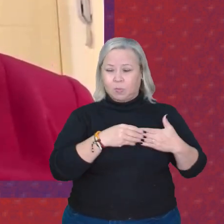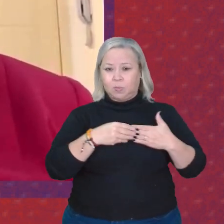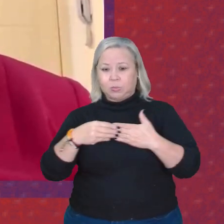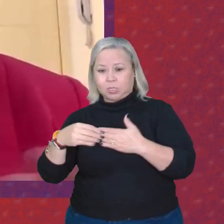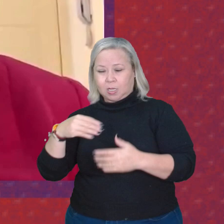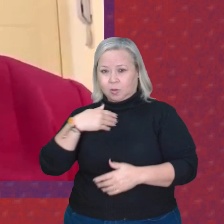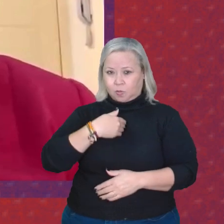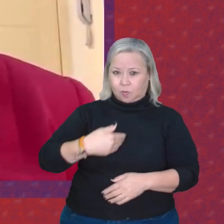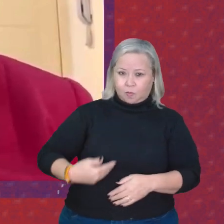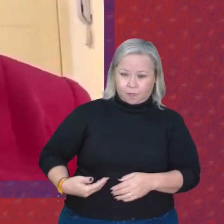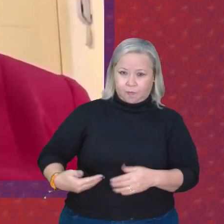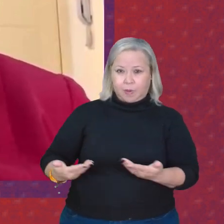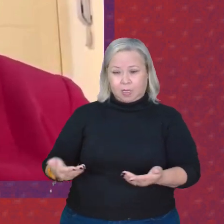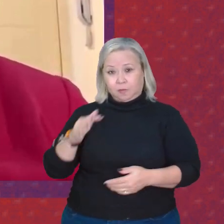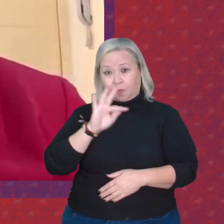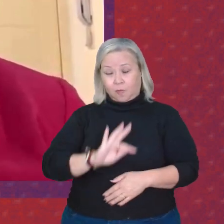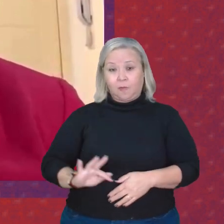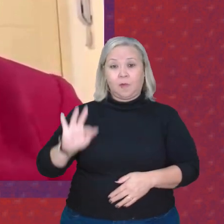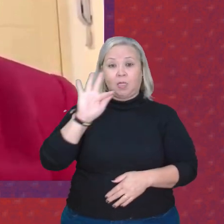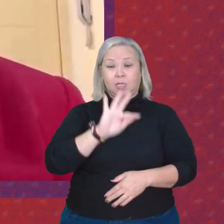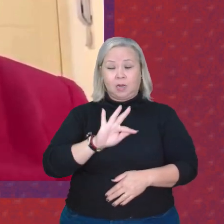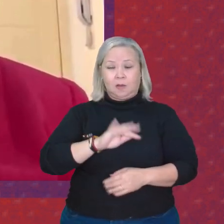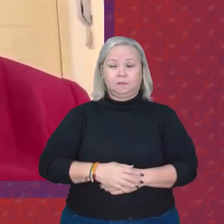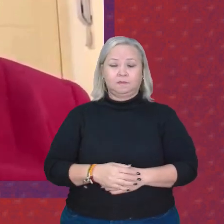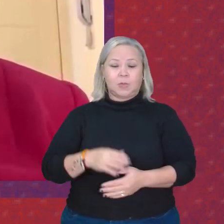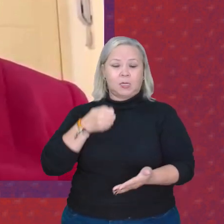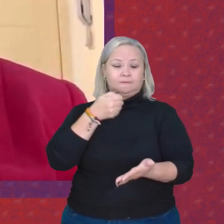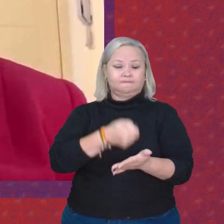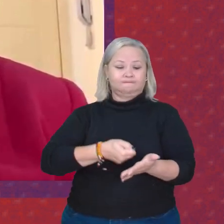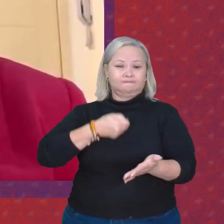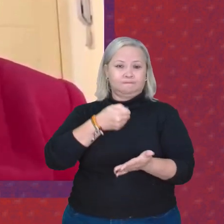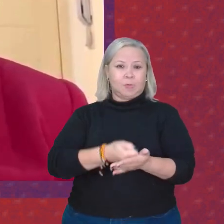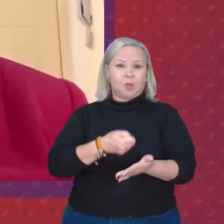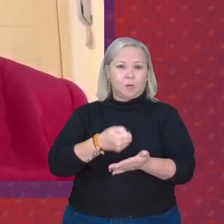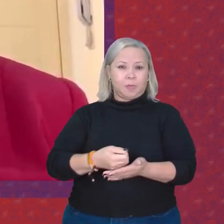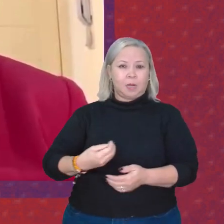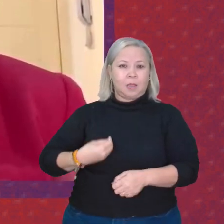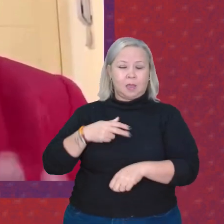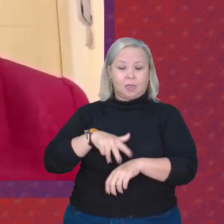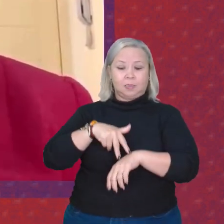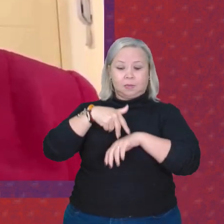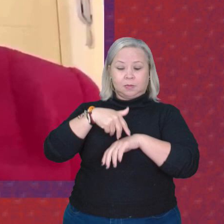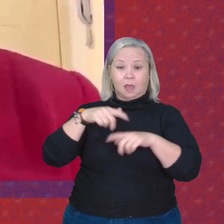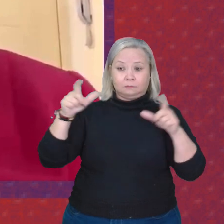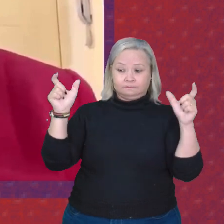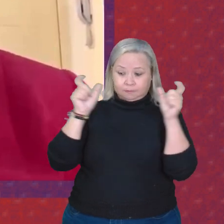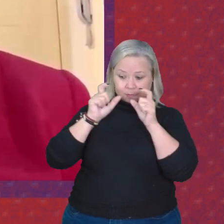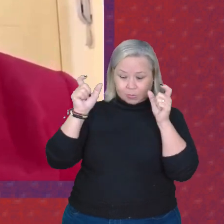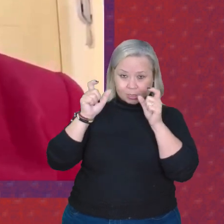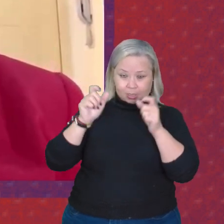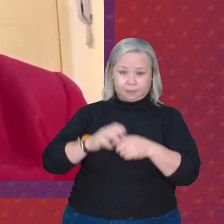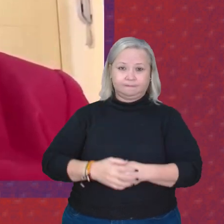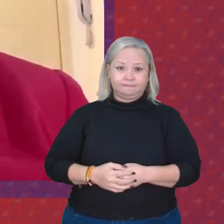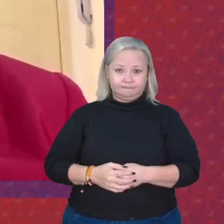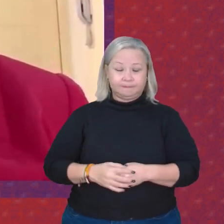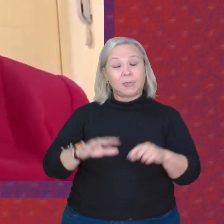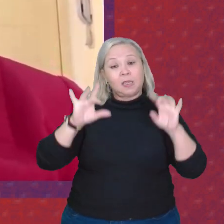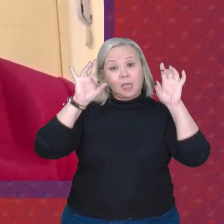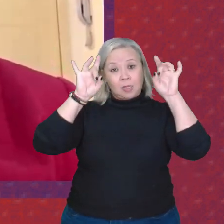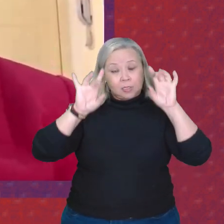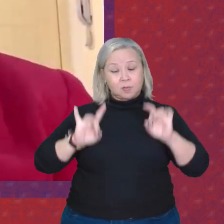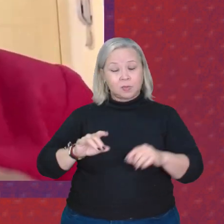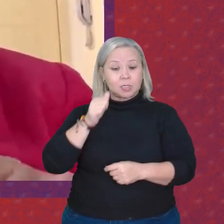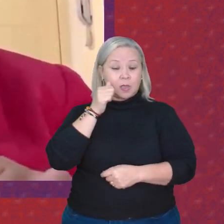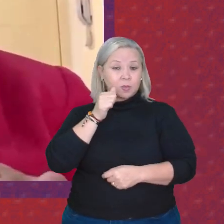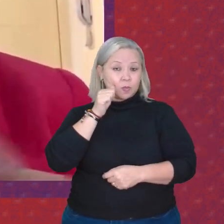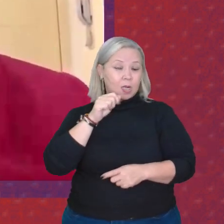governo central, né, do governo federal, vai nos obrigar, entende, a estarmos muito atentas, de maneira muito especial às